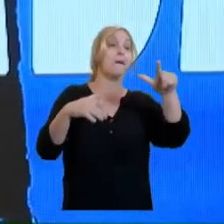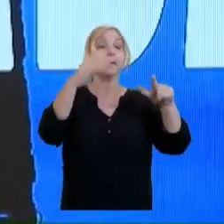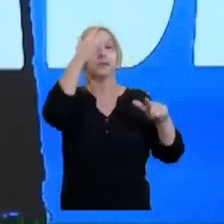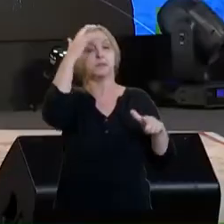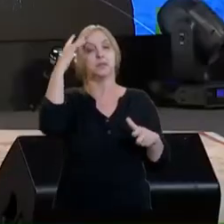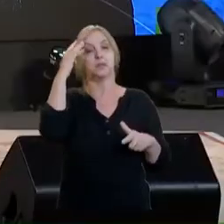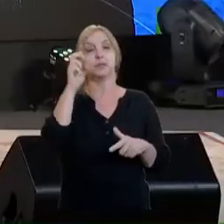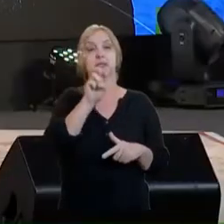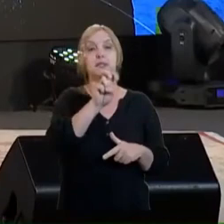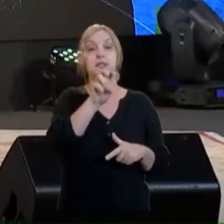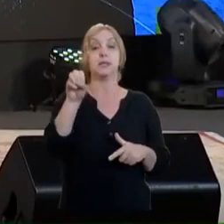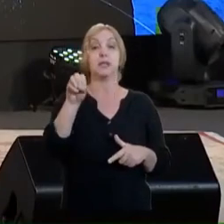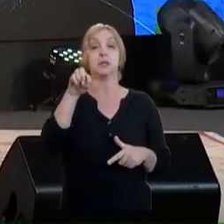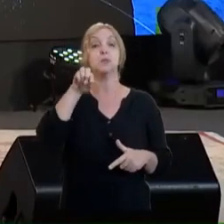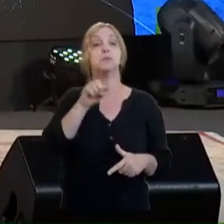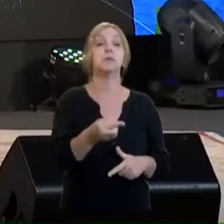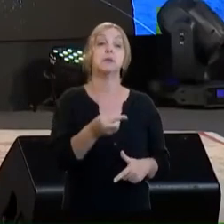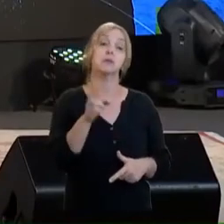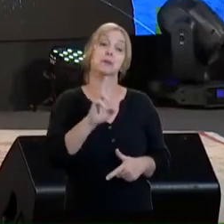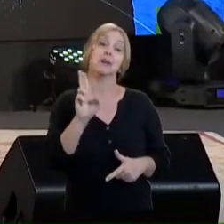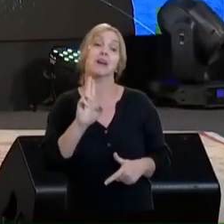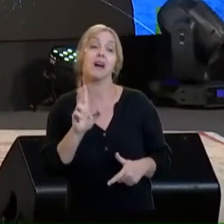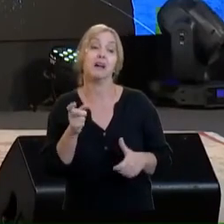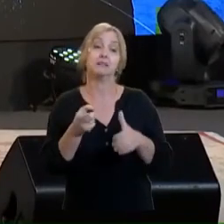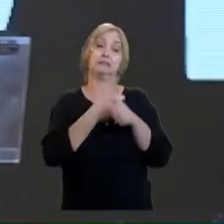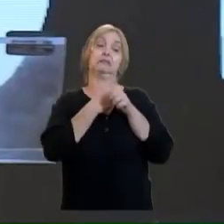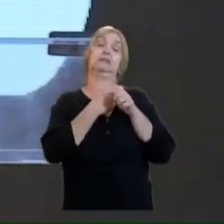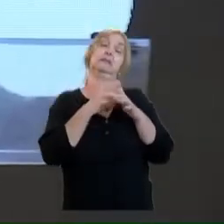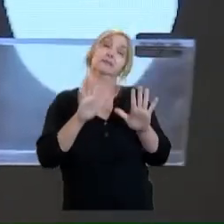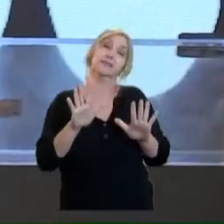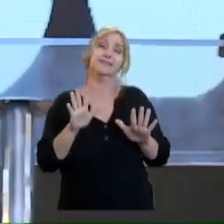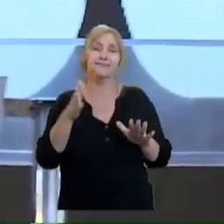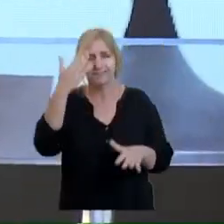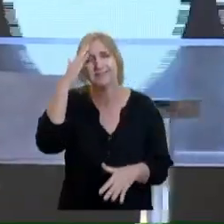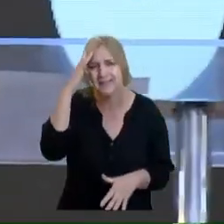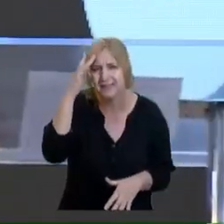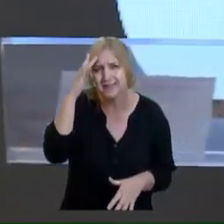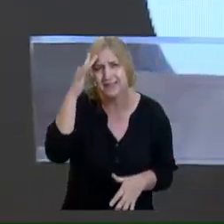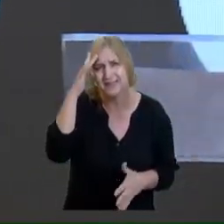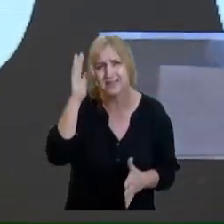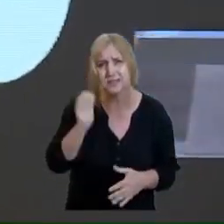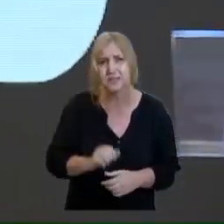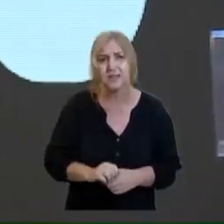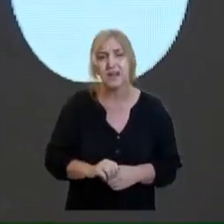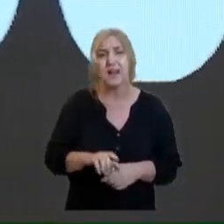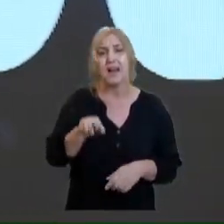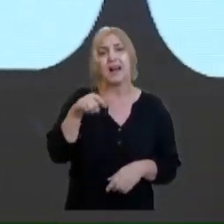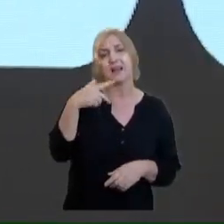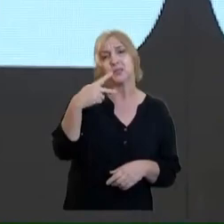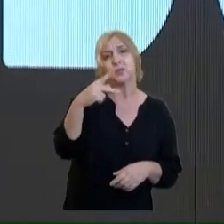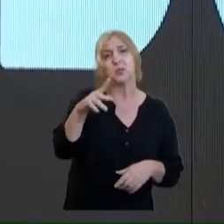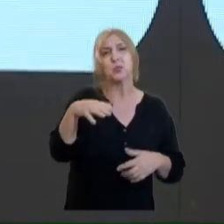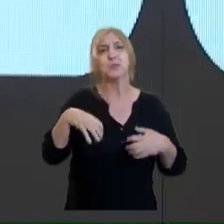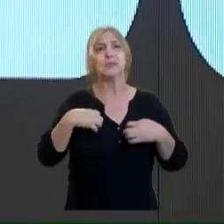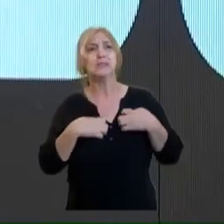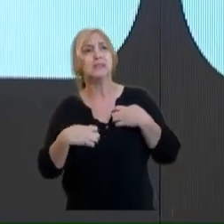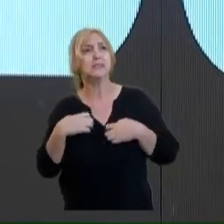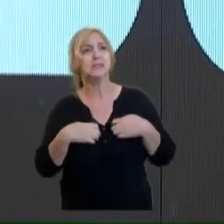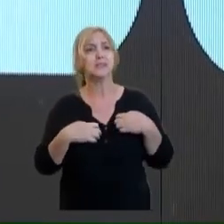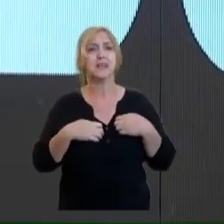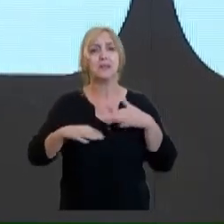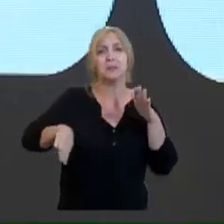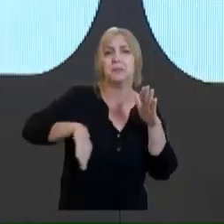dívida de 500 mil reais. Talvez a aflição, os irmãos estão compreendendo? Talvez a aflição sua foi porque você